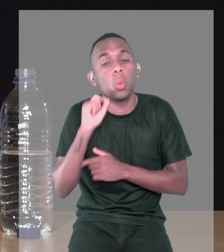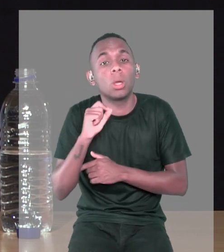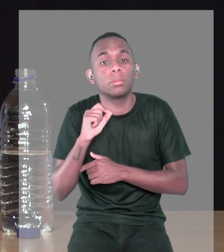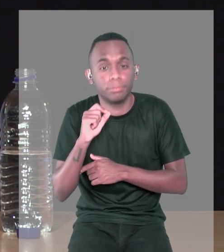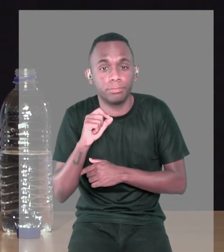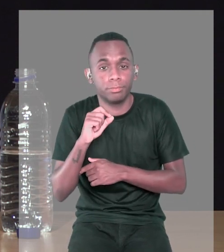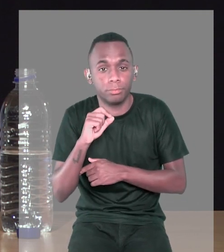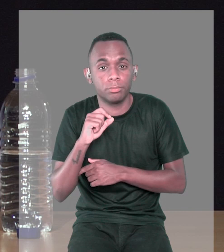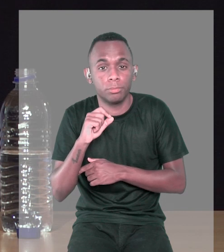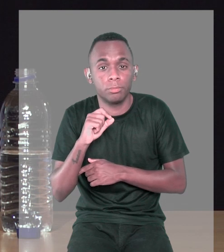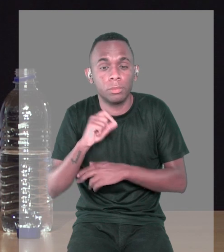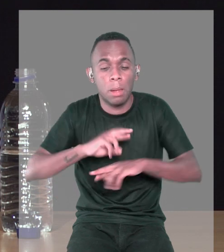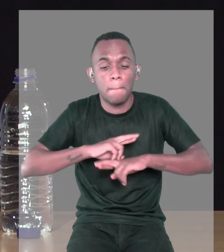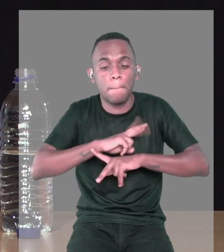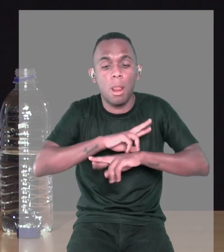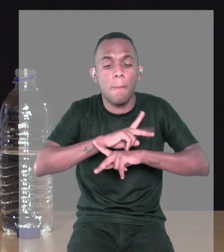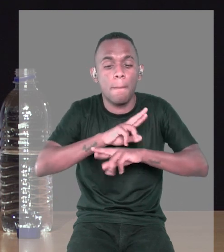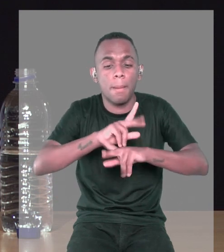as pessoas se tornam